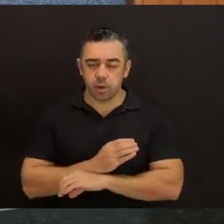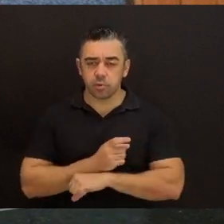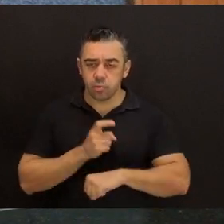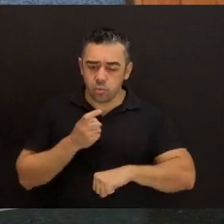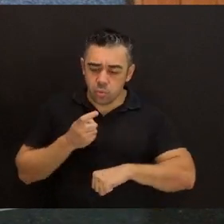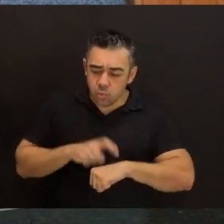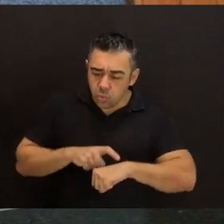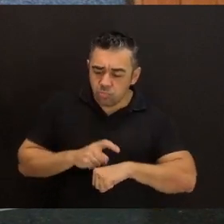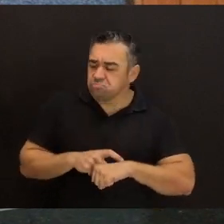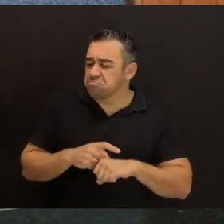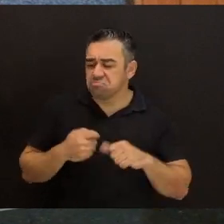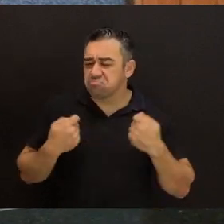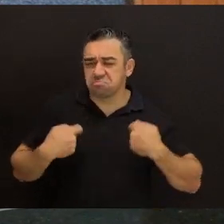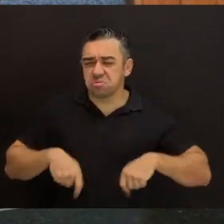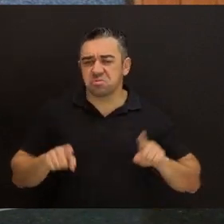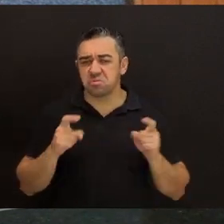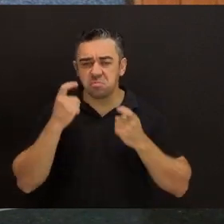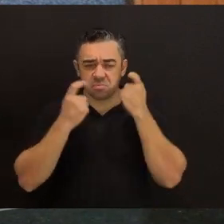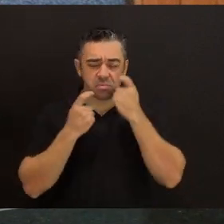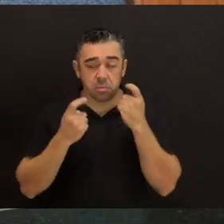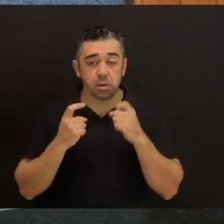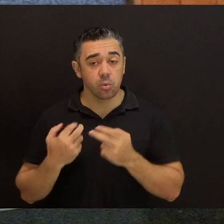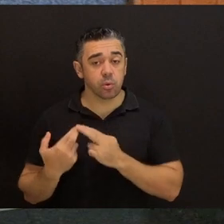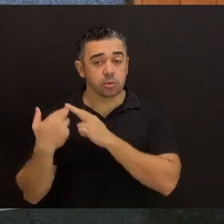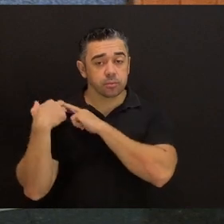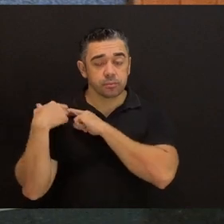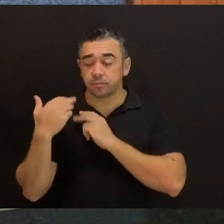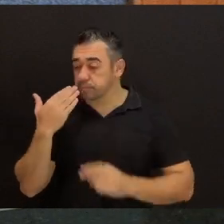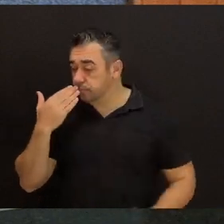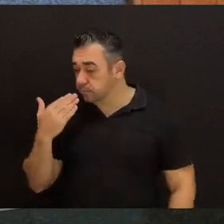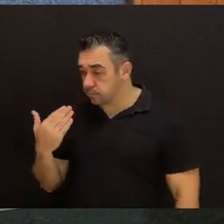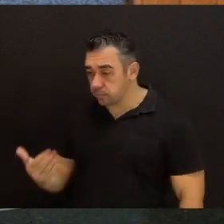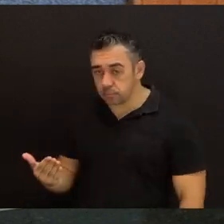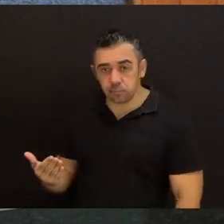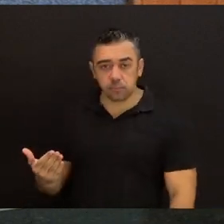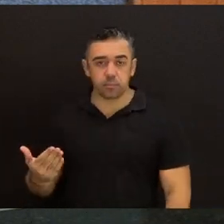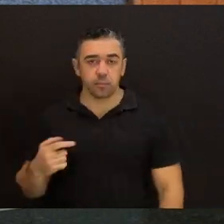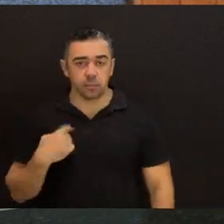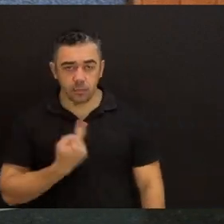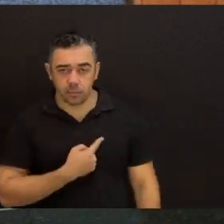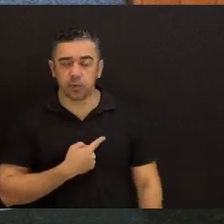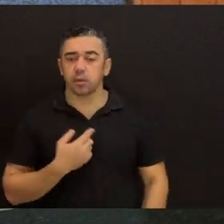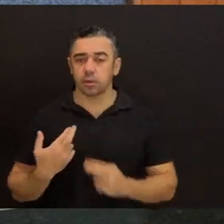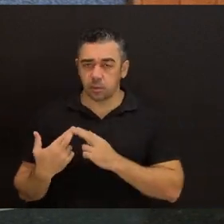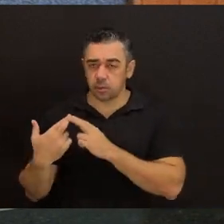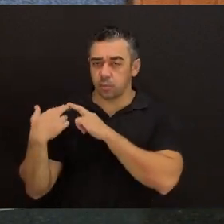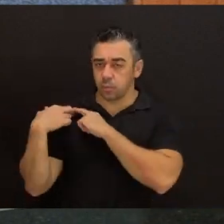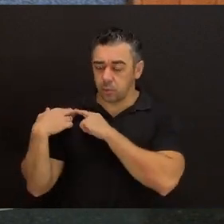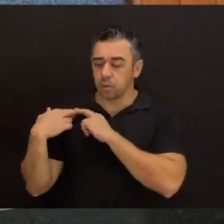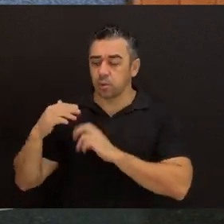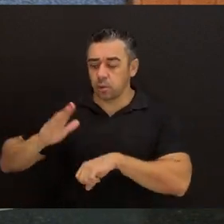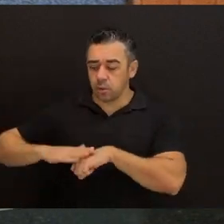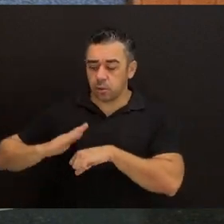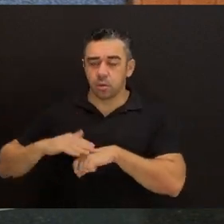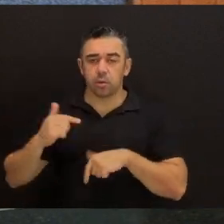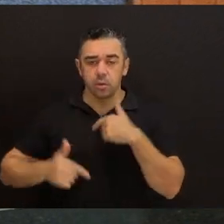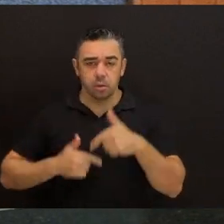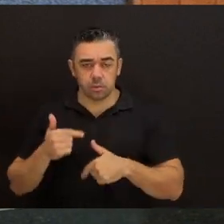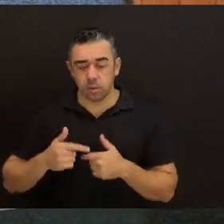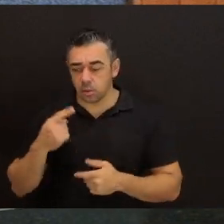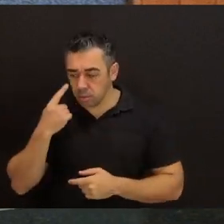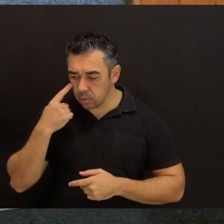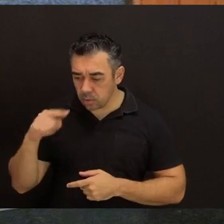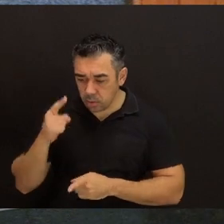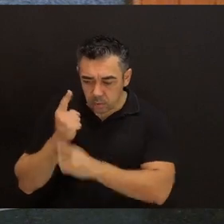muita responsabilidade e foi esse meu pedido inclusive naquele momento vamos ter responsabilidade nas nossas ações para que tudo que a gente